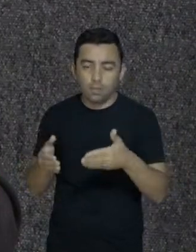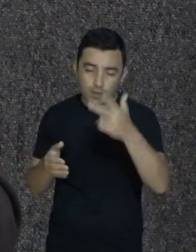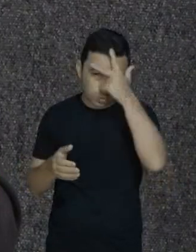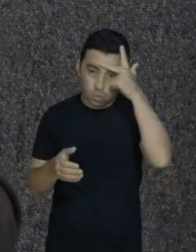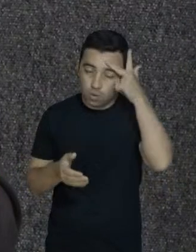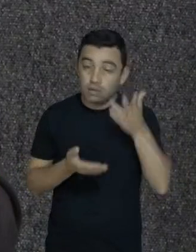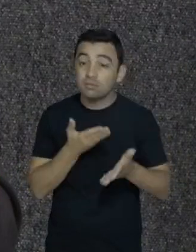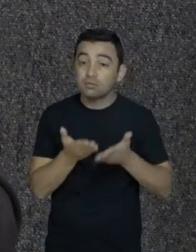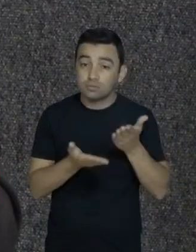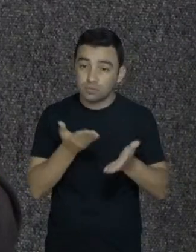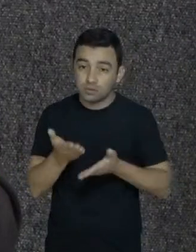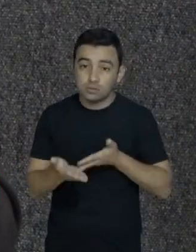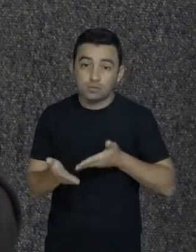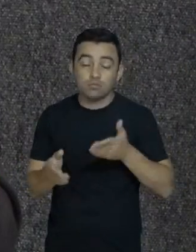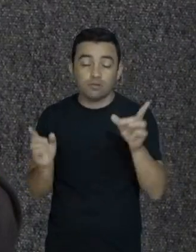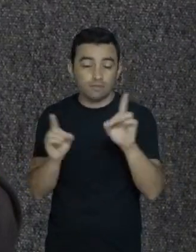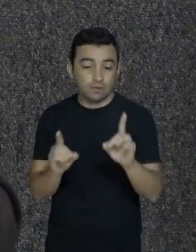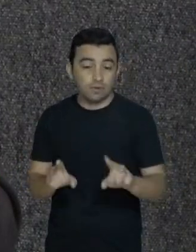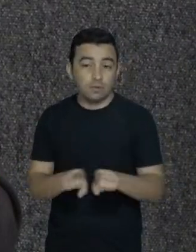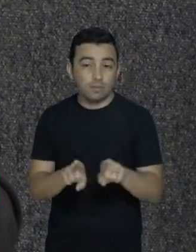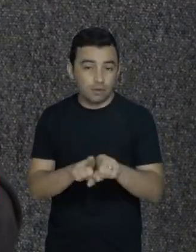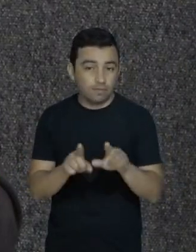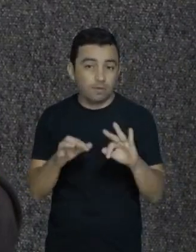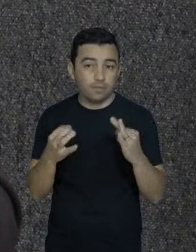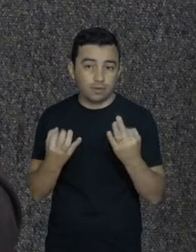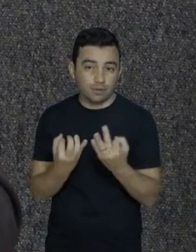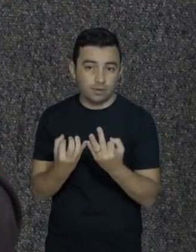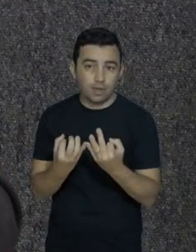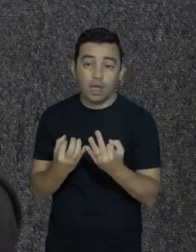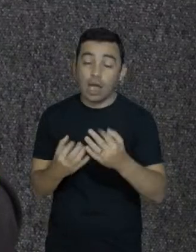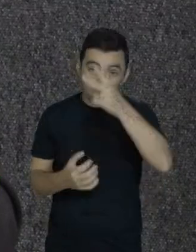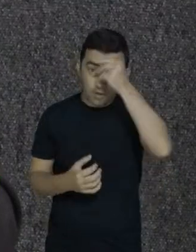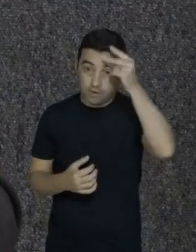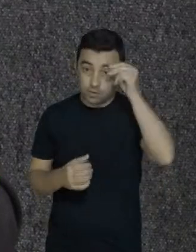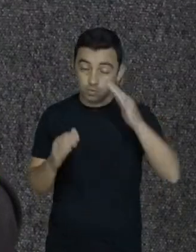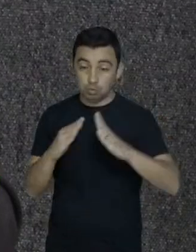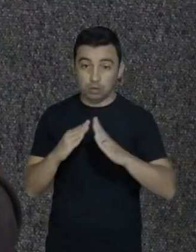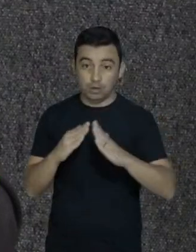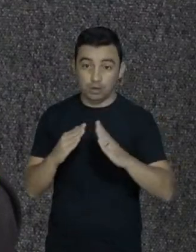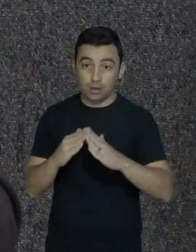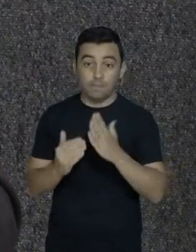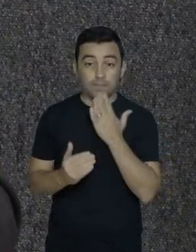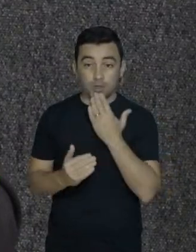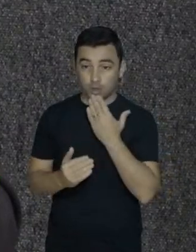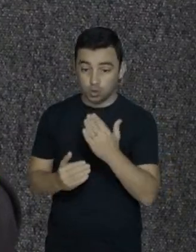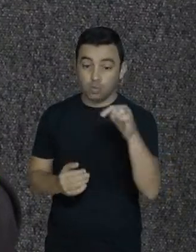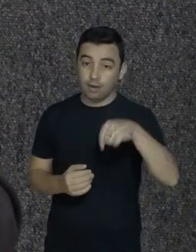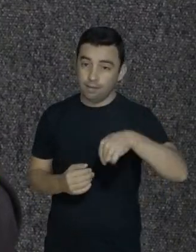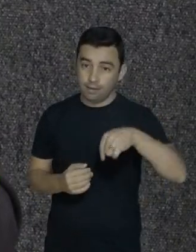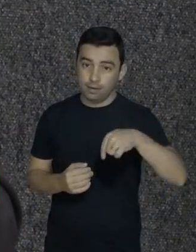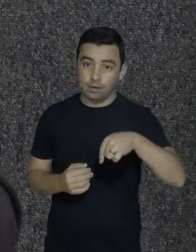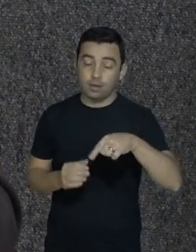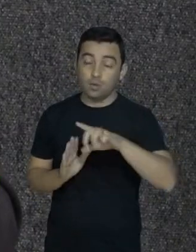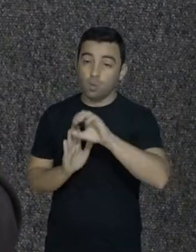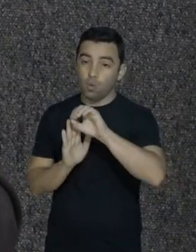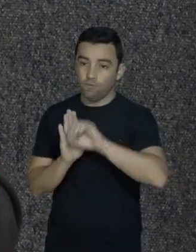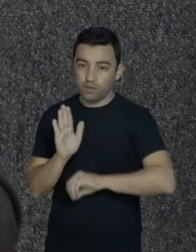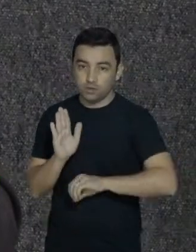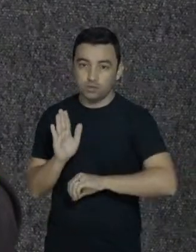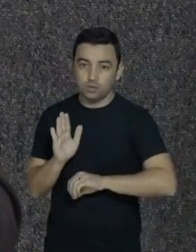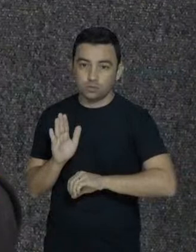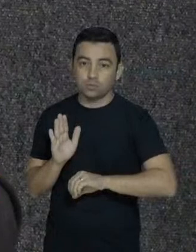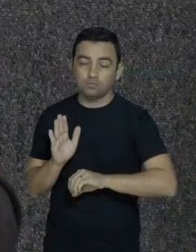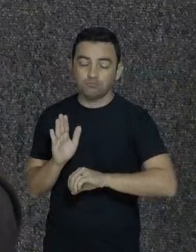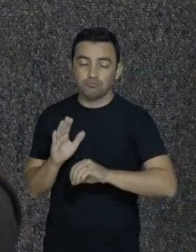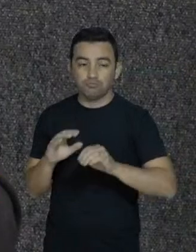com deficiência e suas famílias a prefeitura nos solicitou através de um ofício a nossa